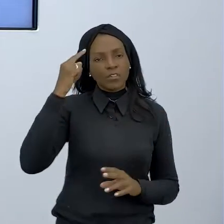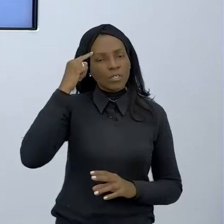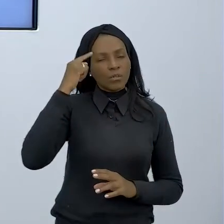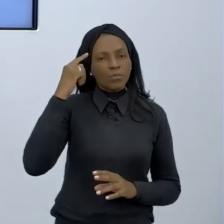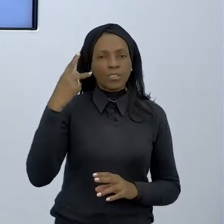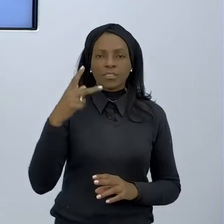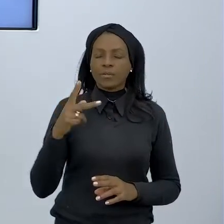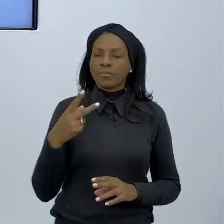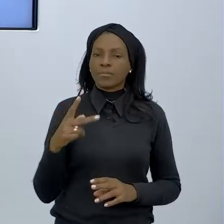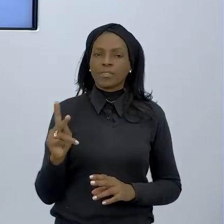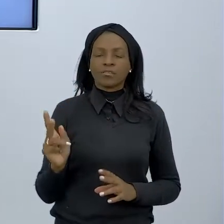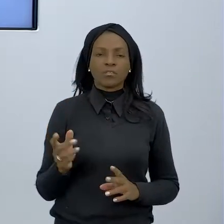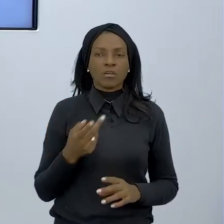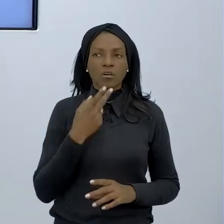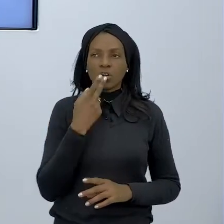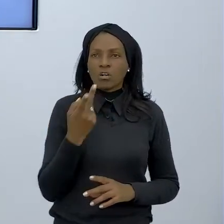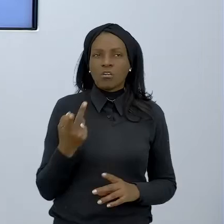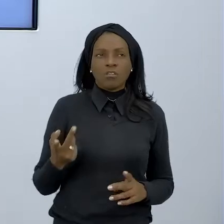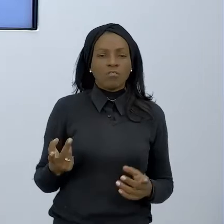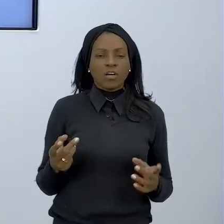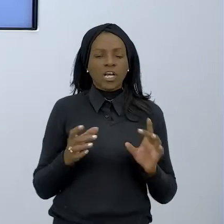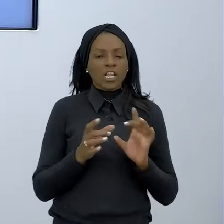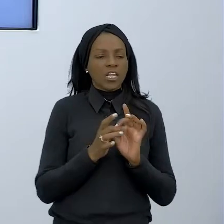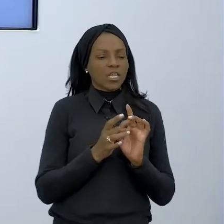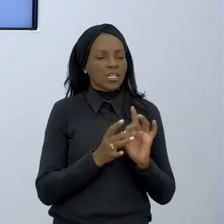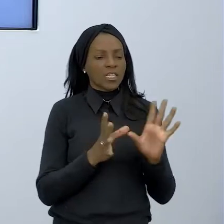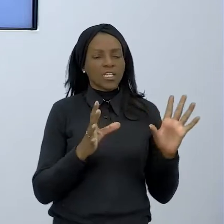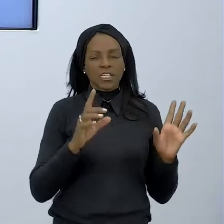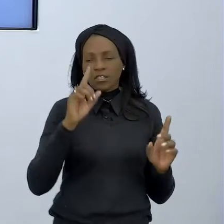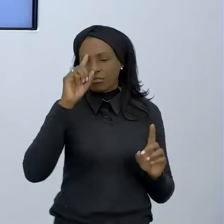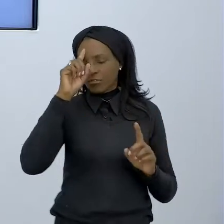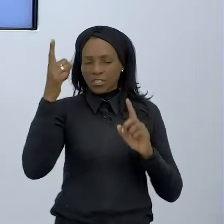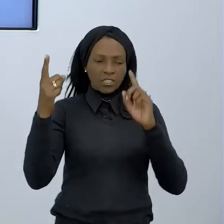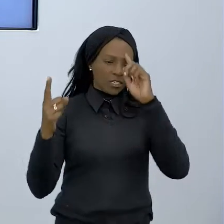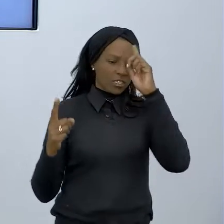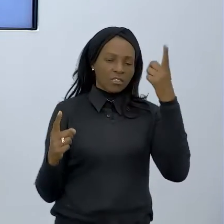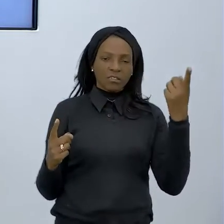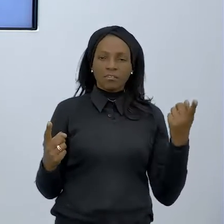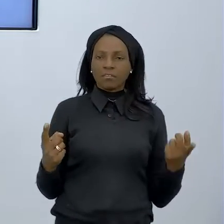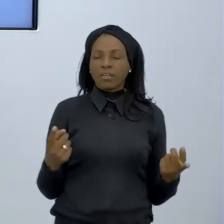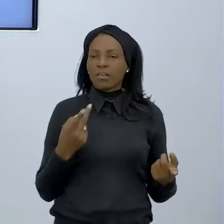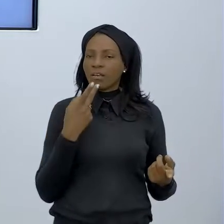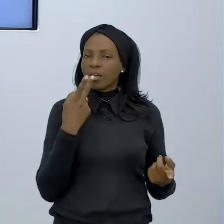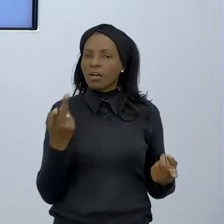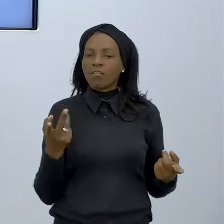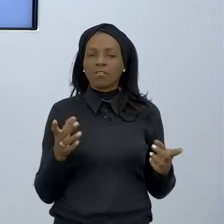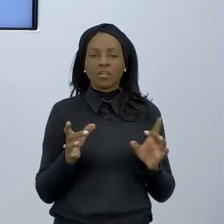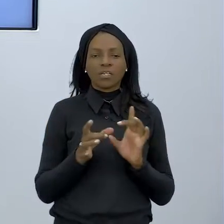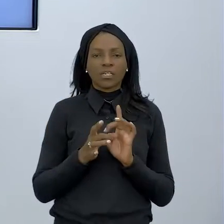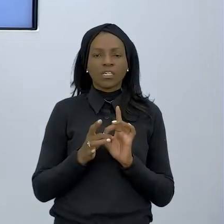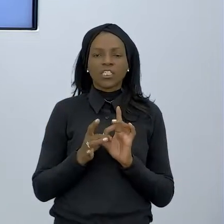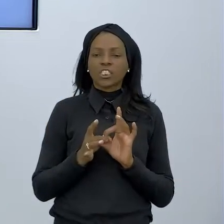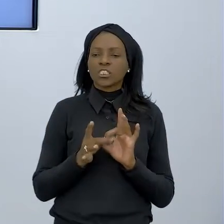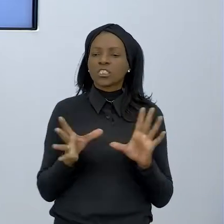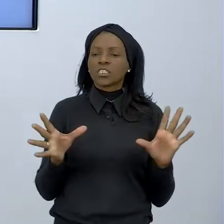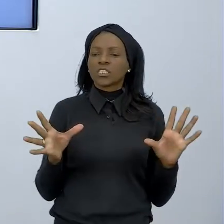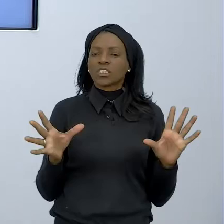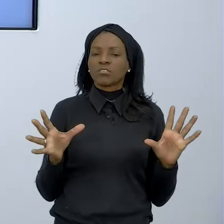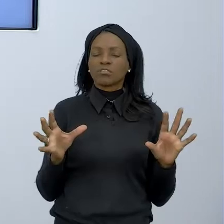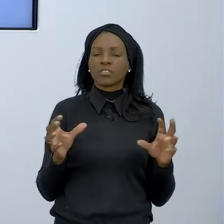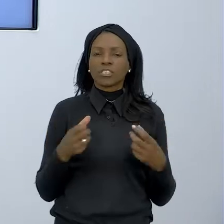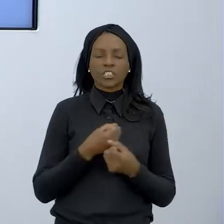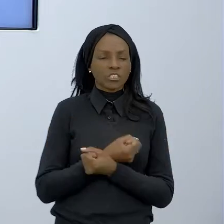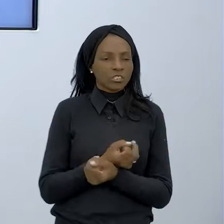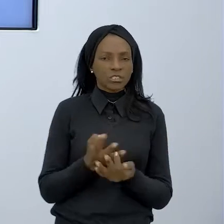pensamento, a gente está falando de liberdade de ideias, a gente está falando de liberdade de